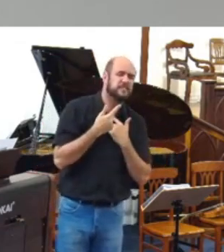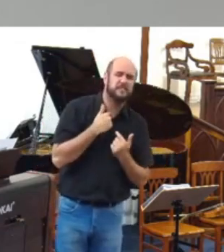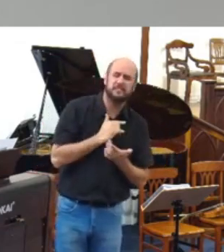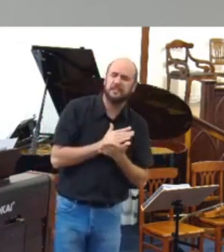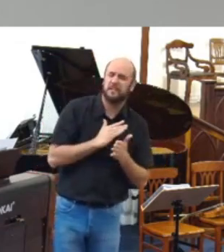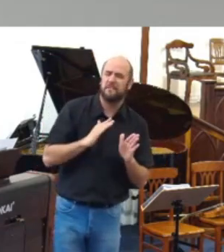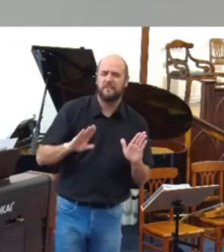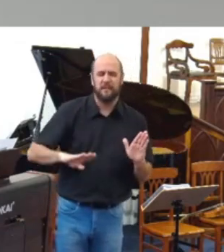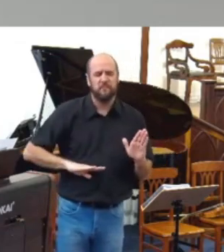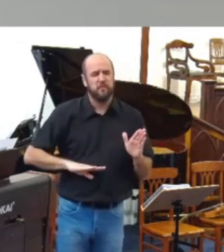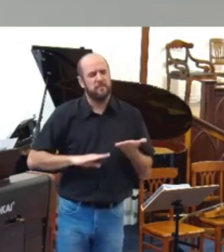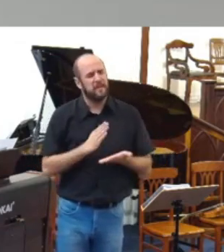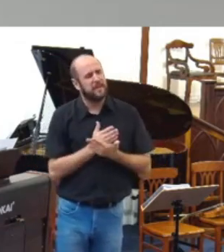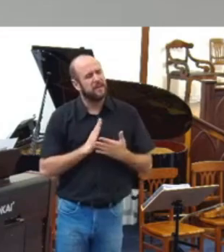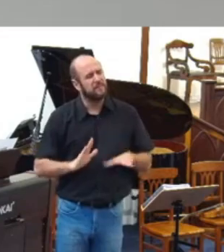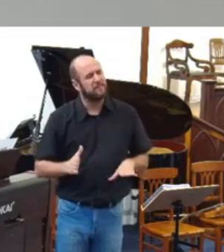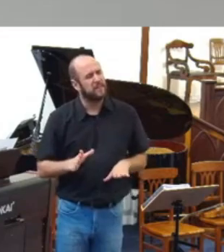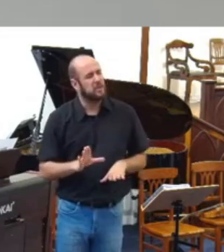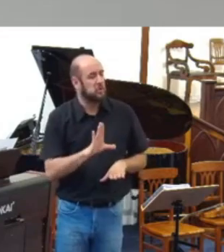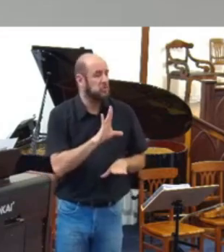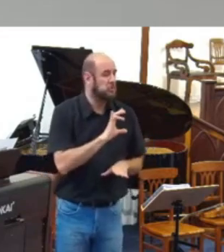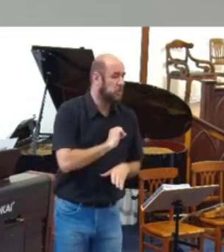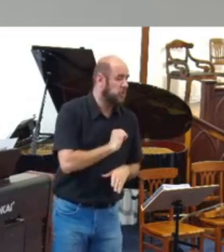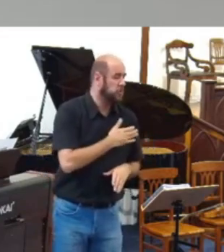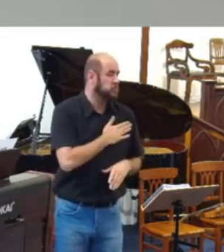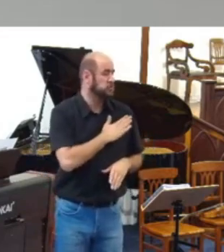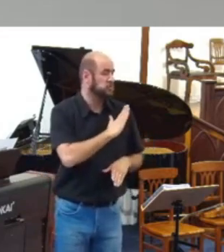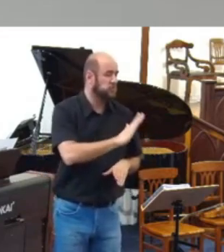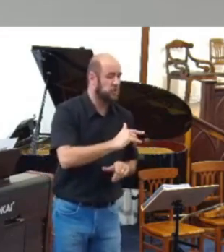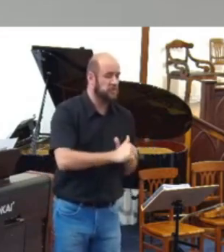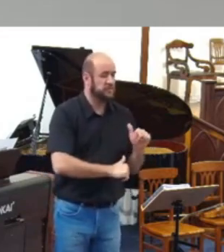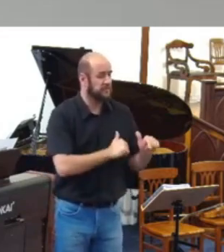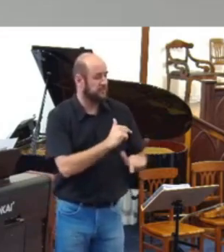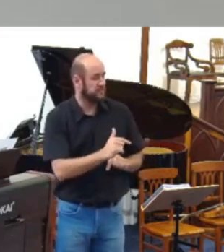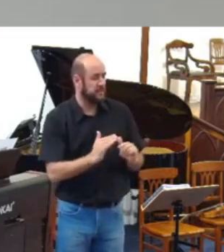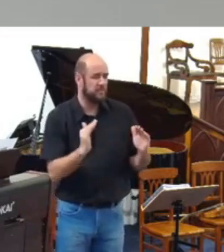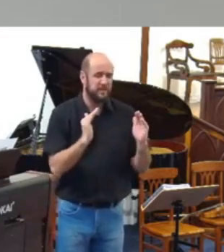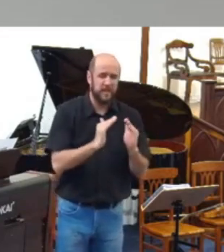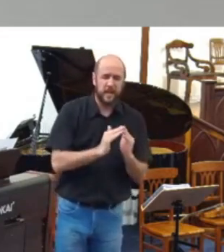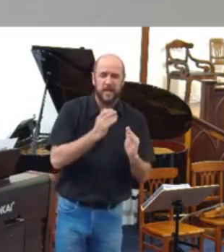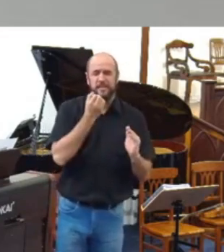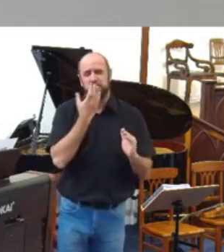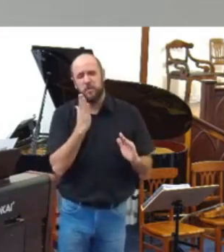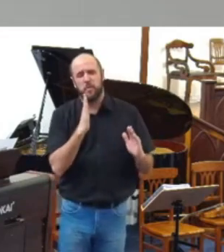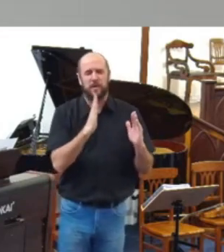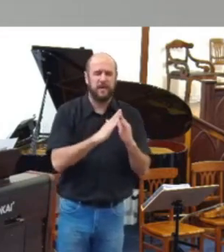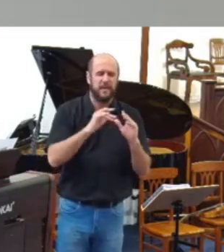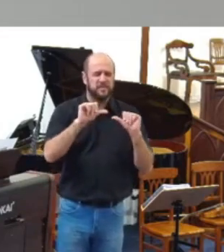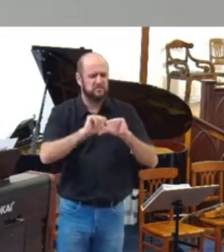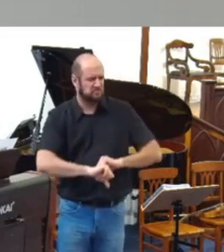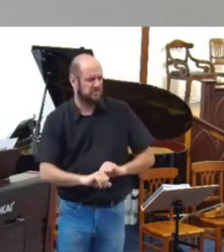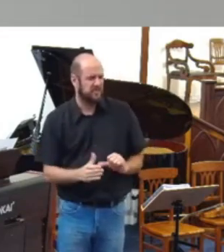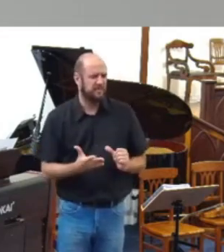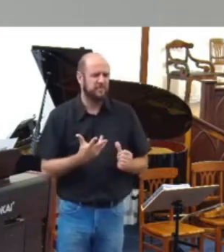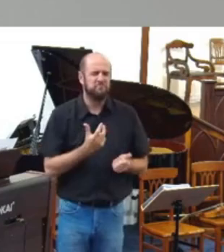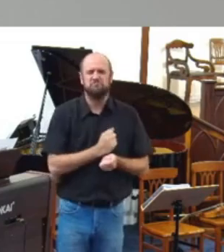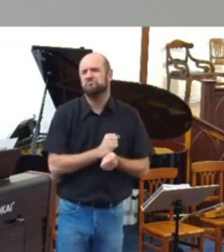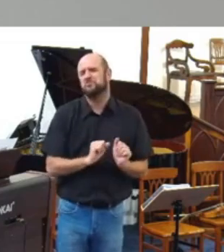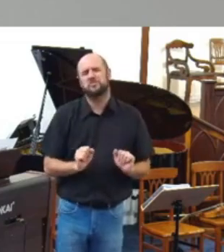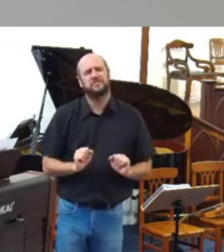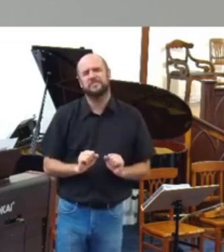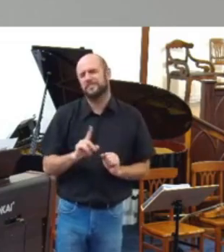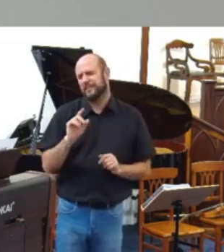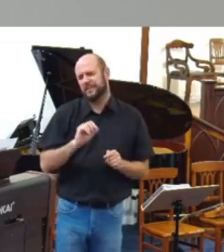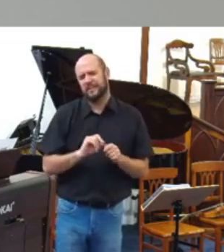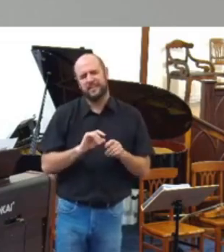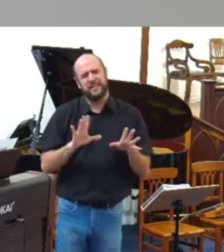sede, gostar ou não gostar dos nossos trabalhos, morar ou não morar na casa em que nós estamos. Não é possível que o Senhor nos criou